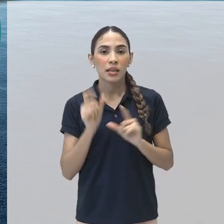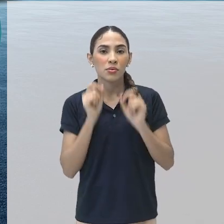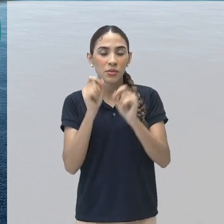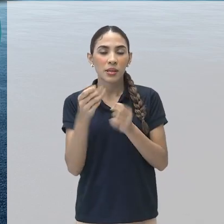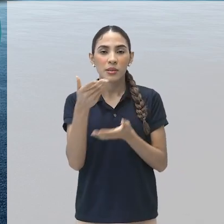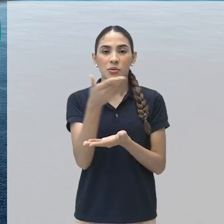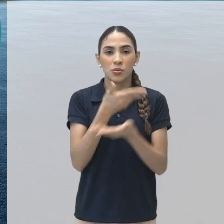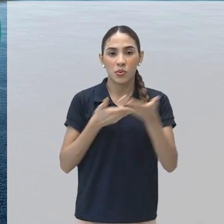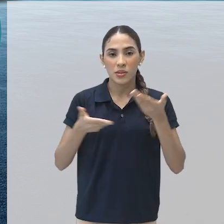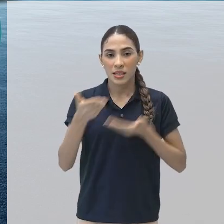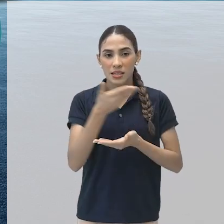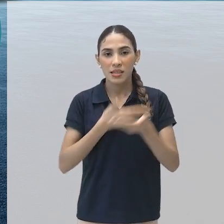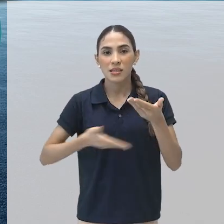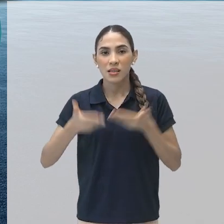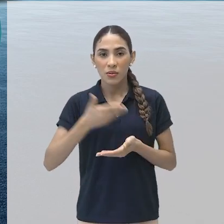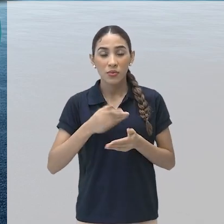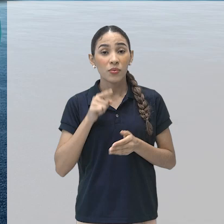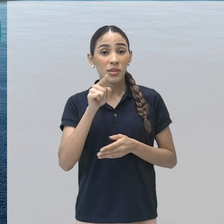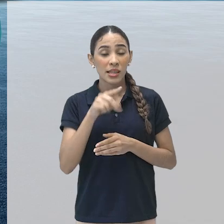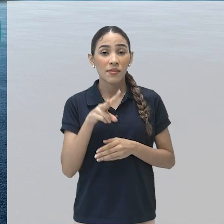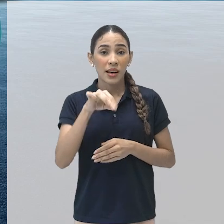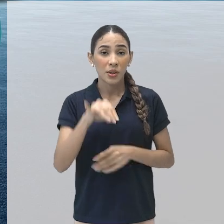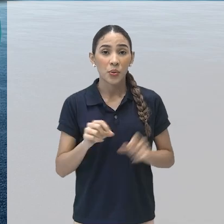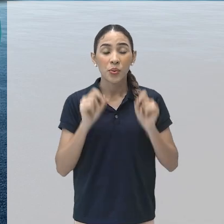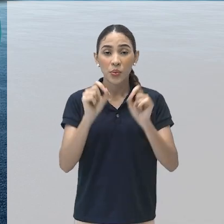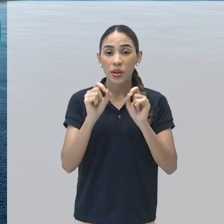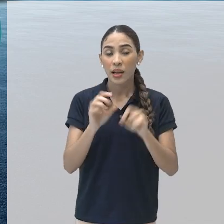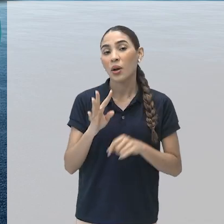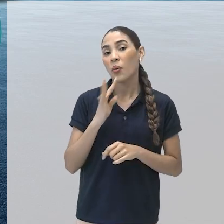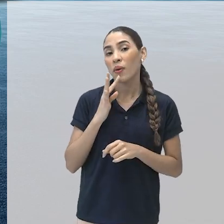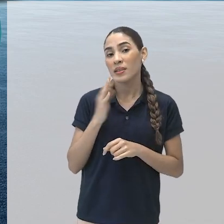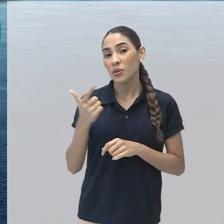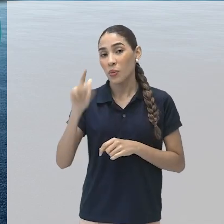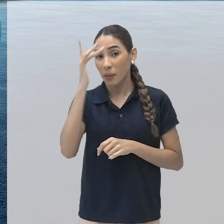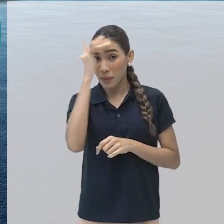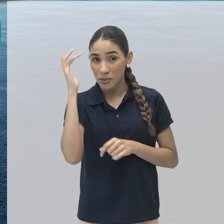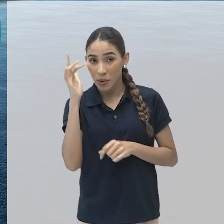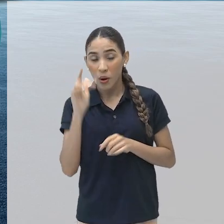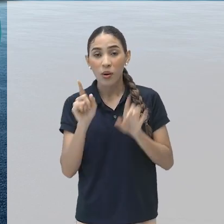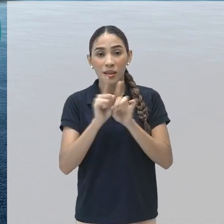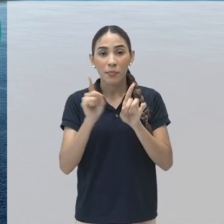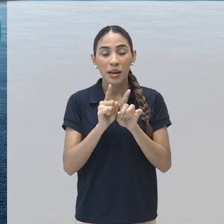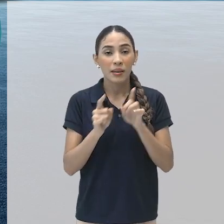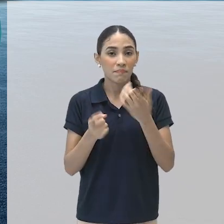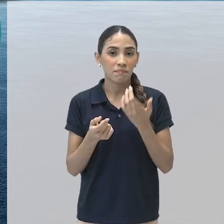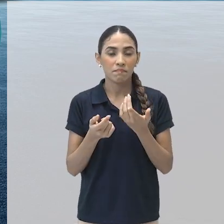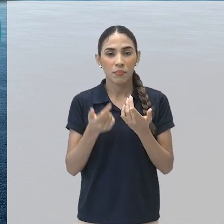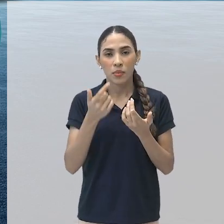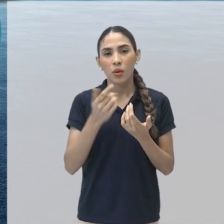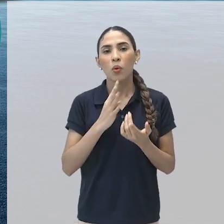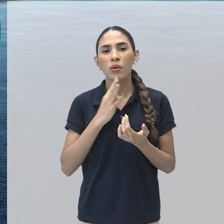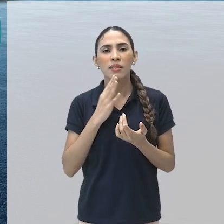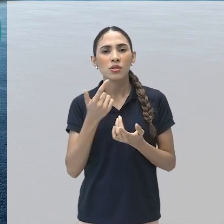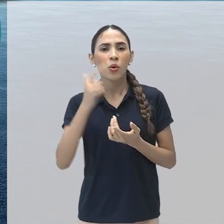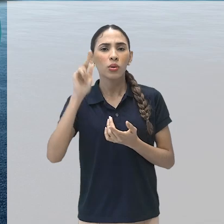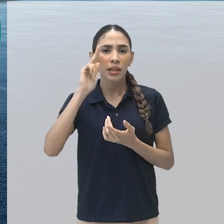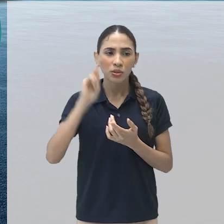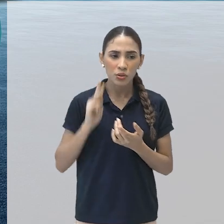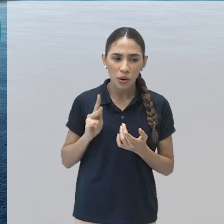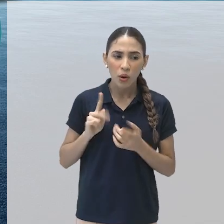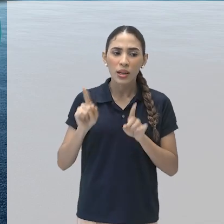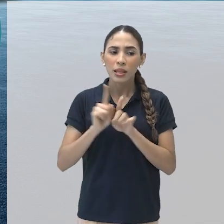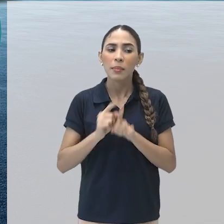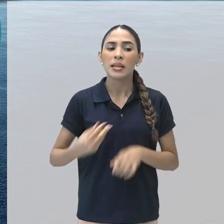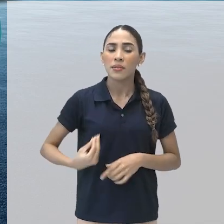da socialização, onde você vai, conhece outras pessoas, conhece outras realidades, conhece